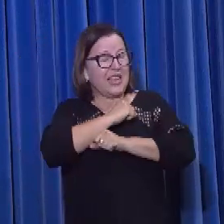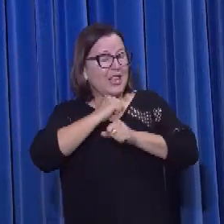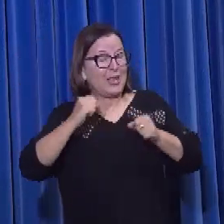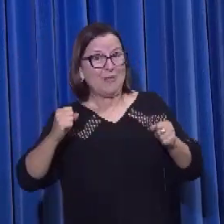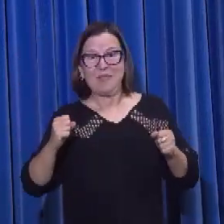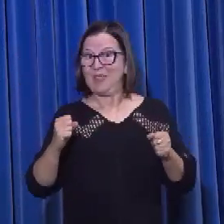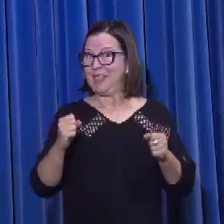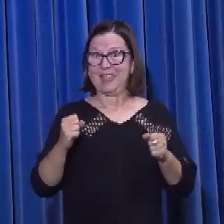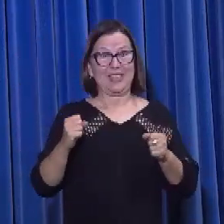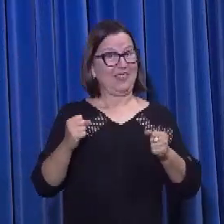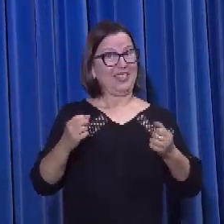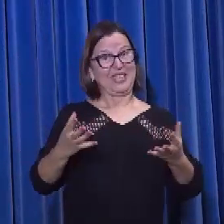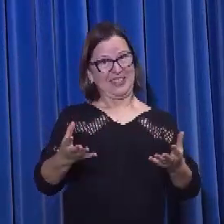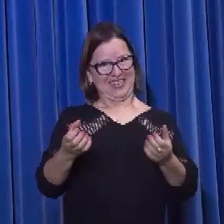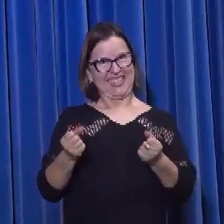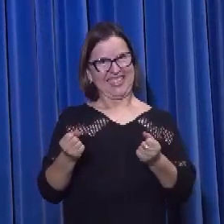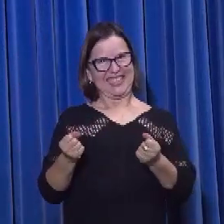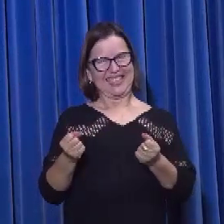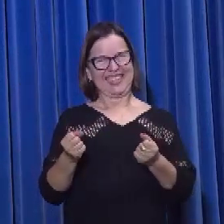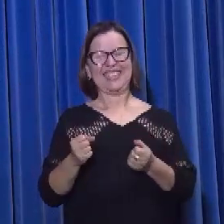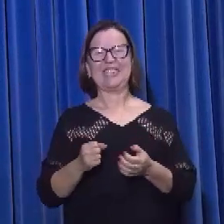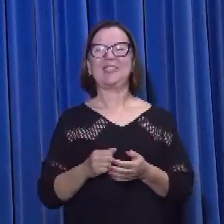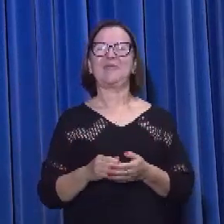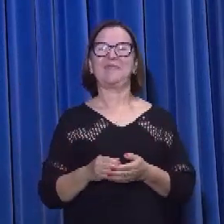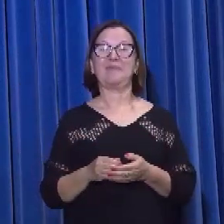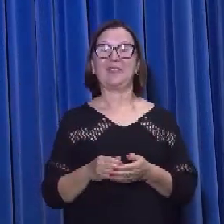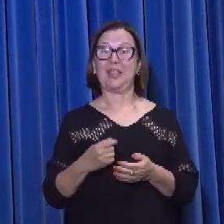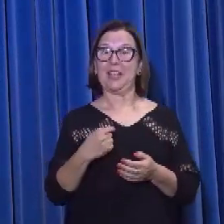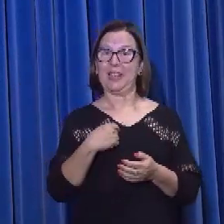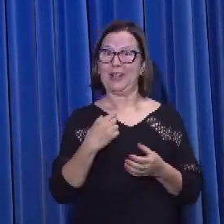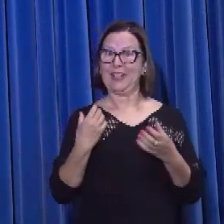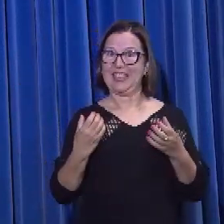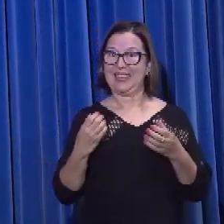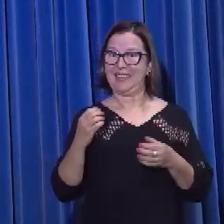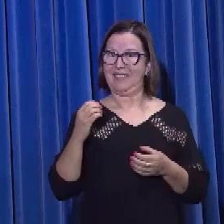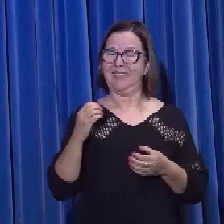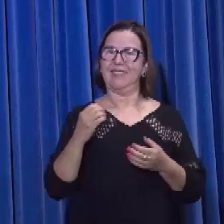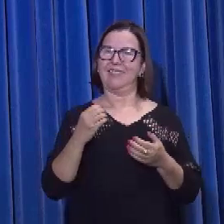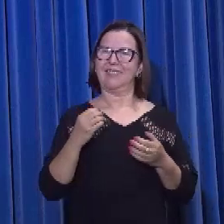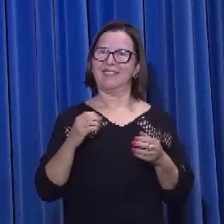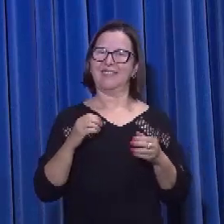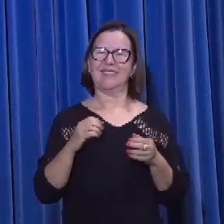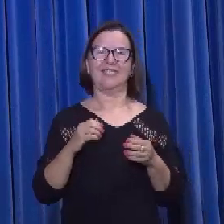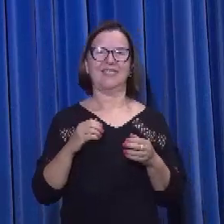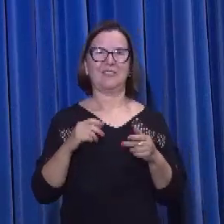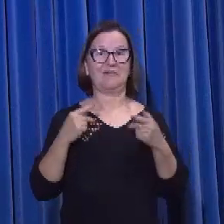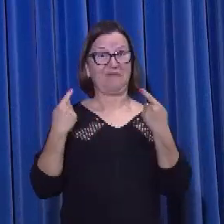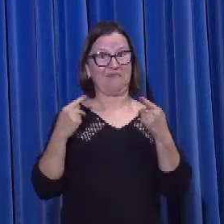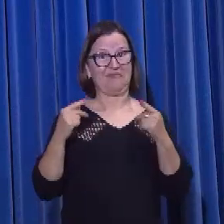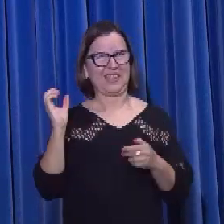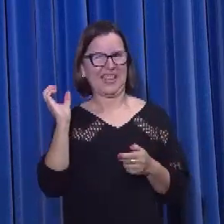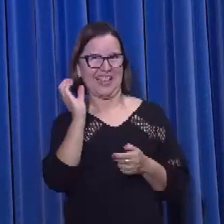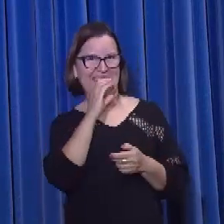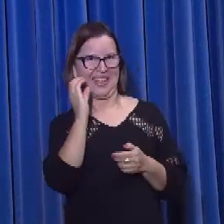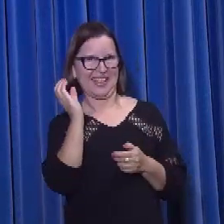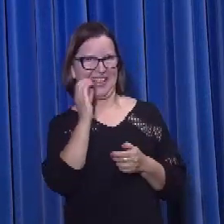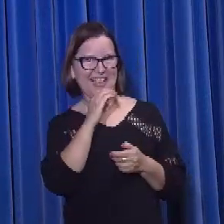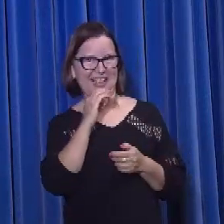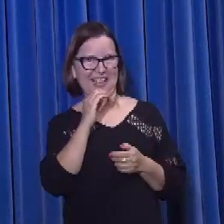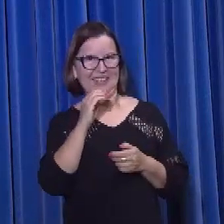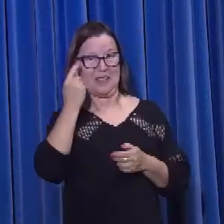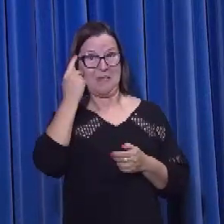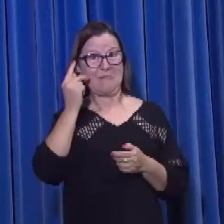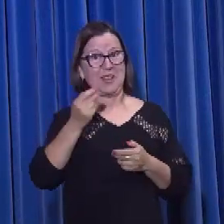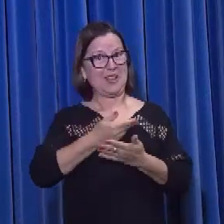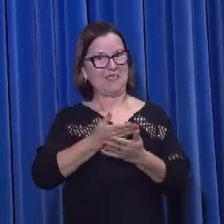na atração. Eu quero ser breve, não vou cansar vocês dessa vez, porque o tema em